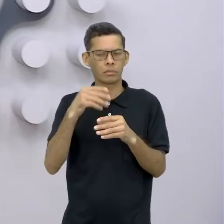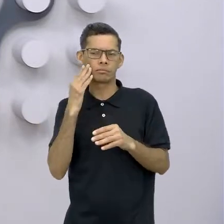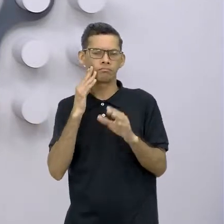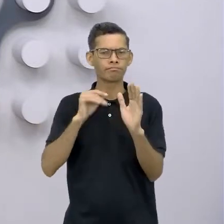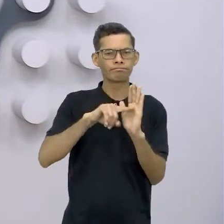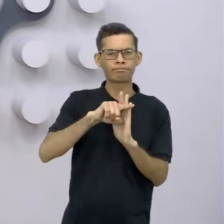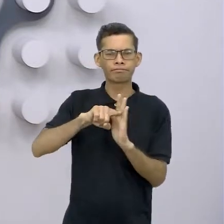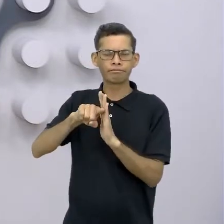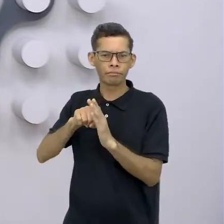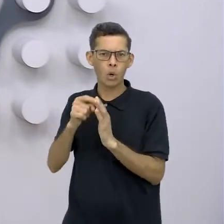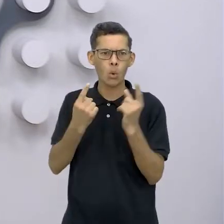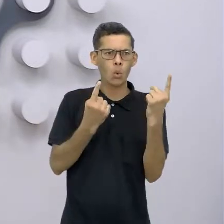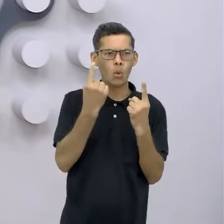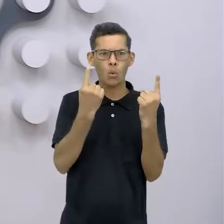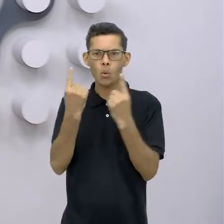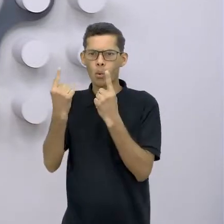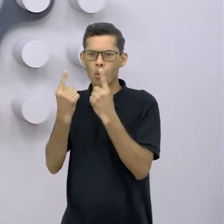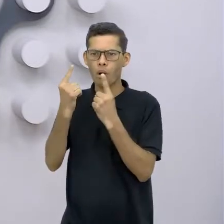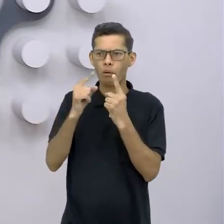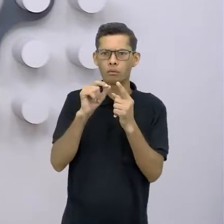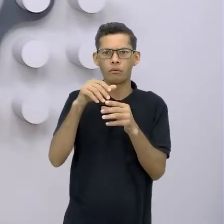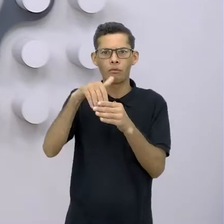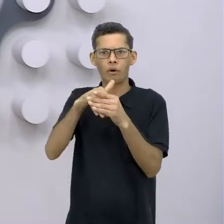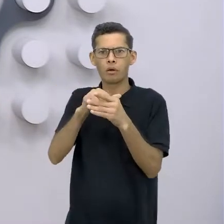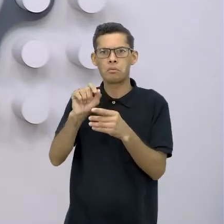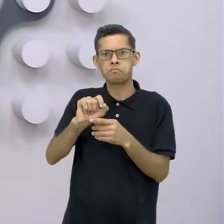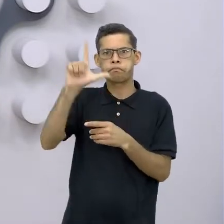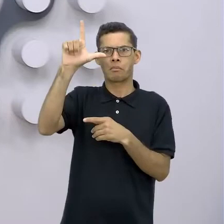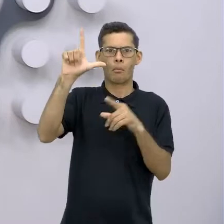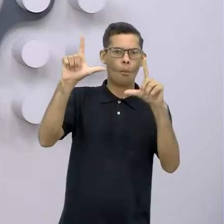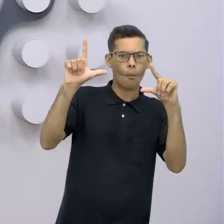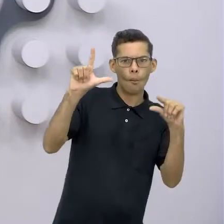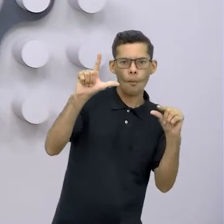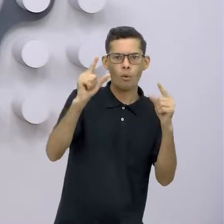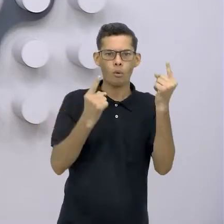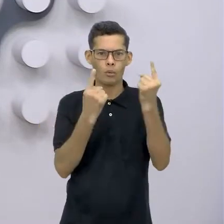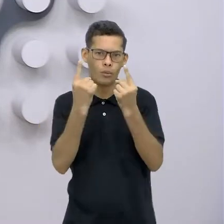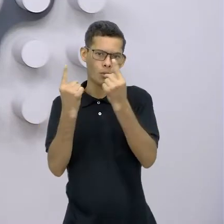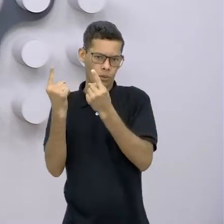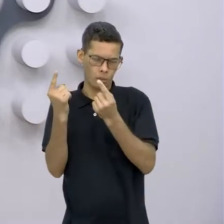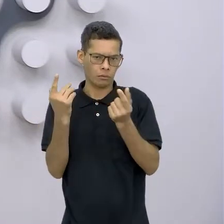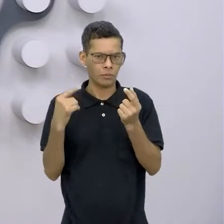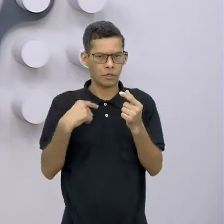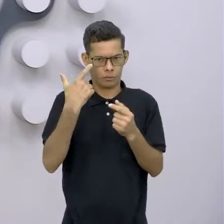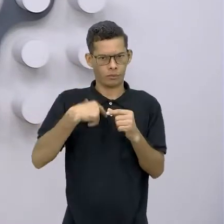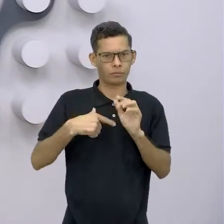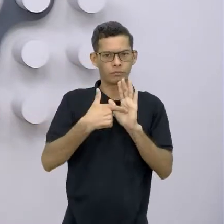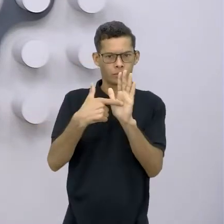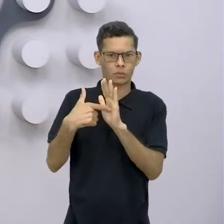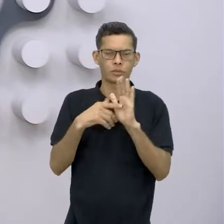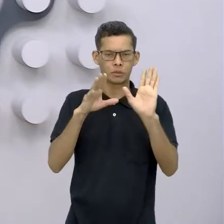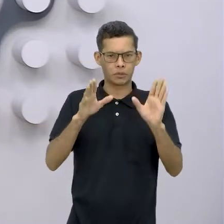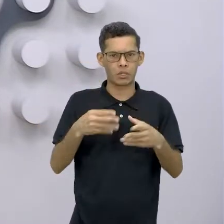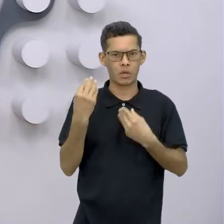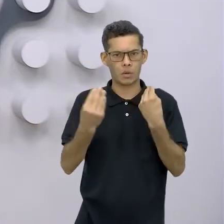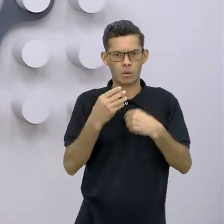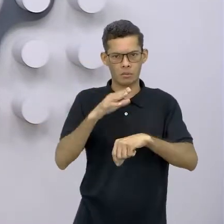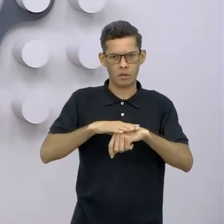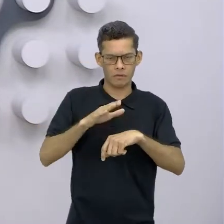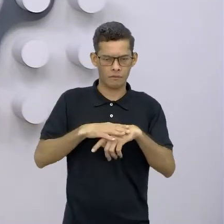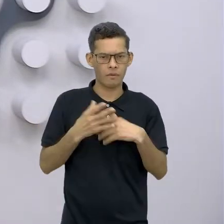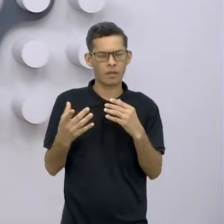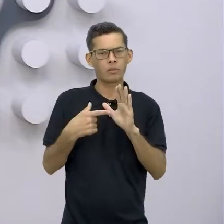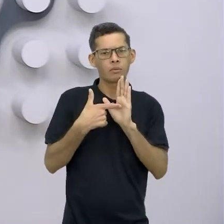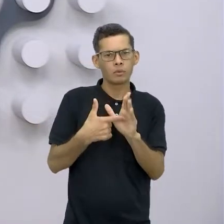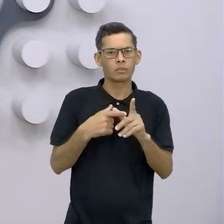vai ser a expectativa de votação, né, nas eleições e tal. Isso daí eu fiz justamente como um